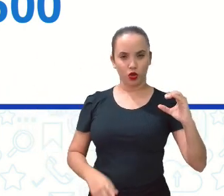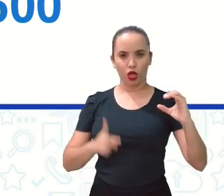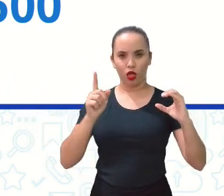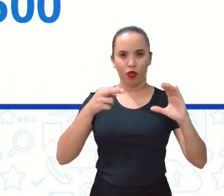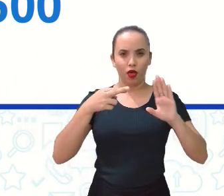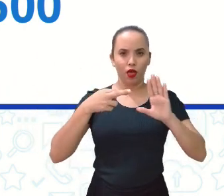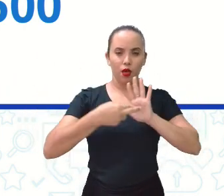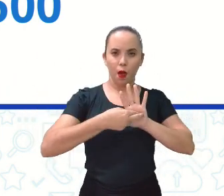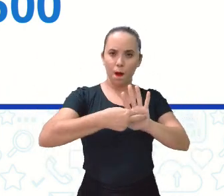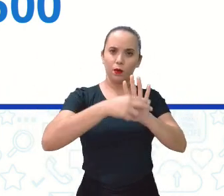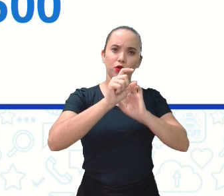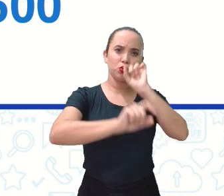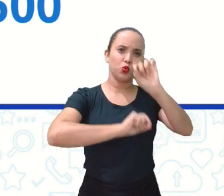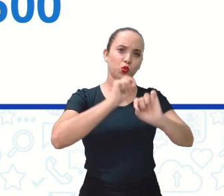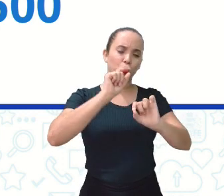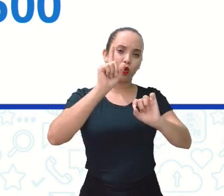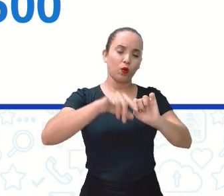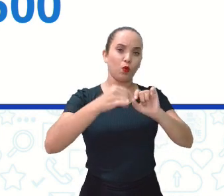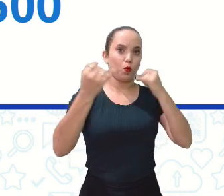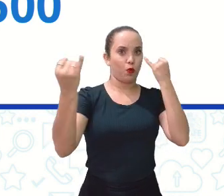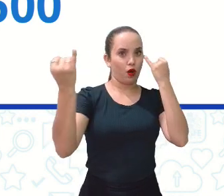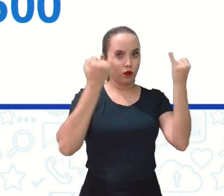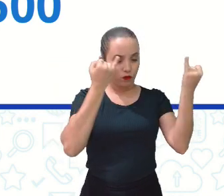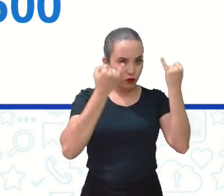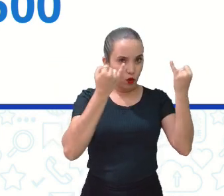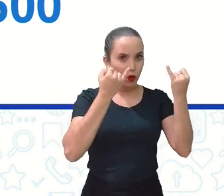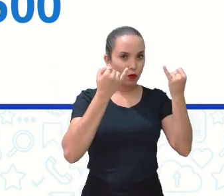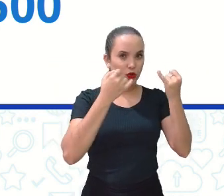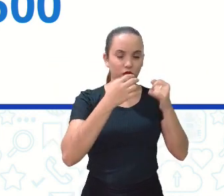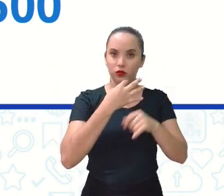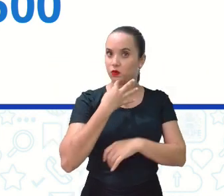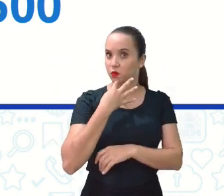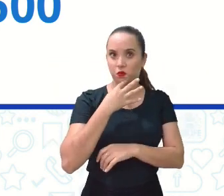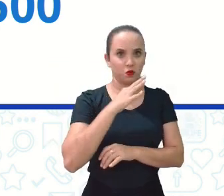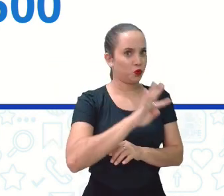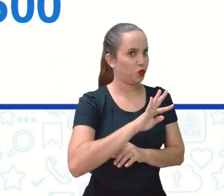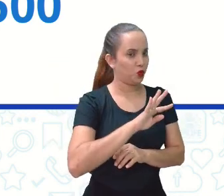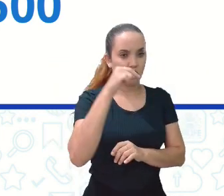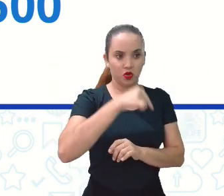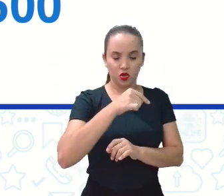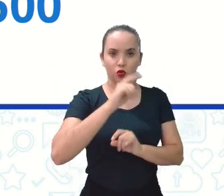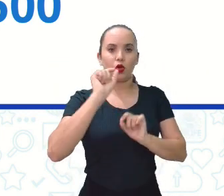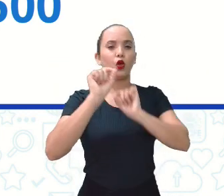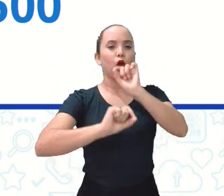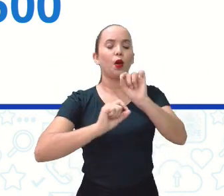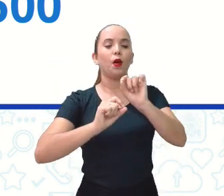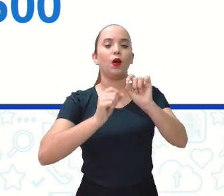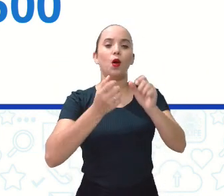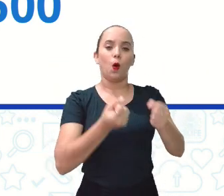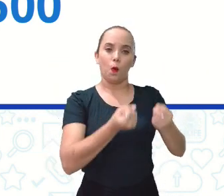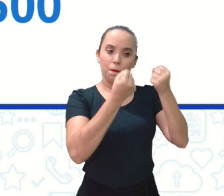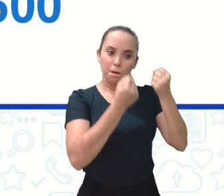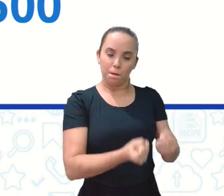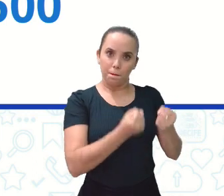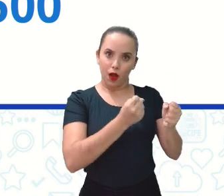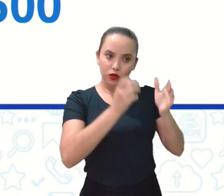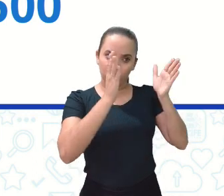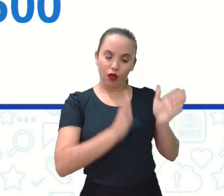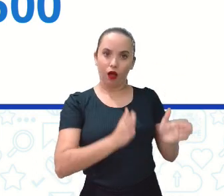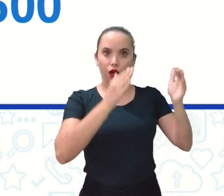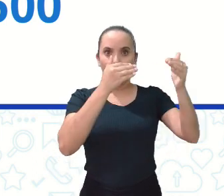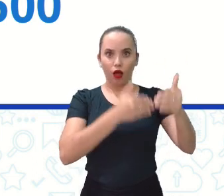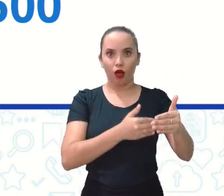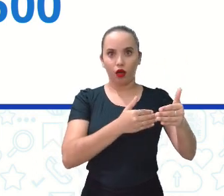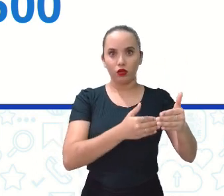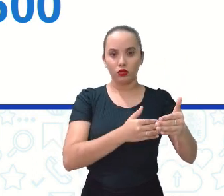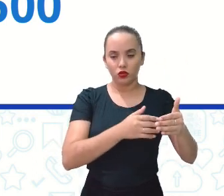informação desconhecida, ou seja, eu quero descobrir o peso dessa caixa. Então, observa que para cada caixa naqueles pratos ali, eu vou ter uma letra C.